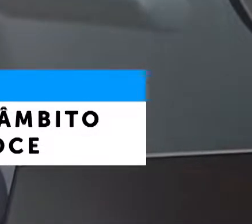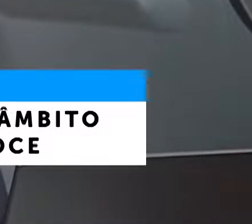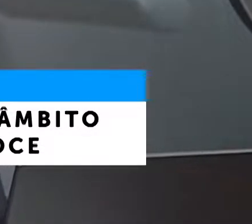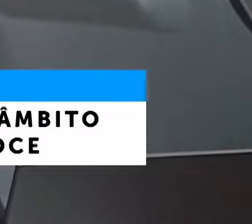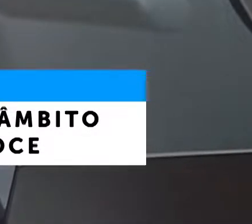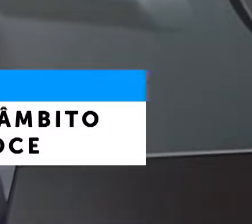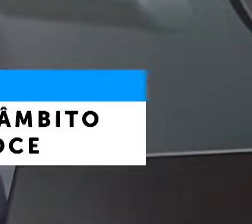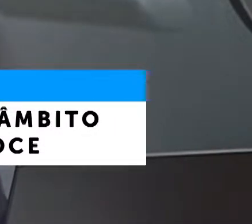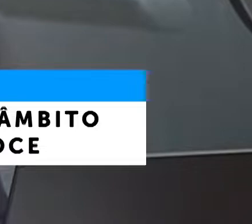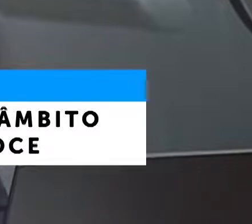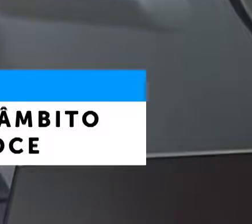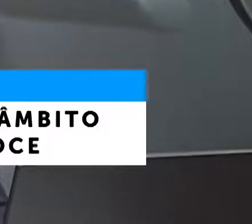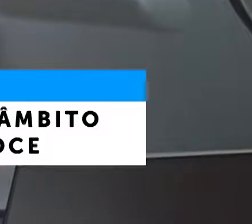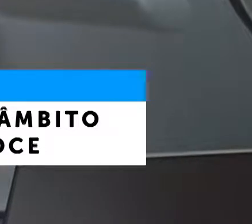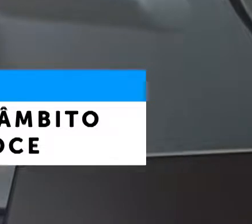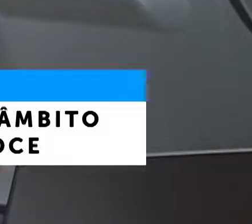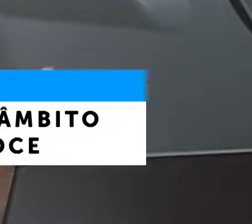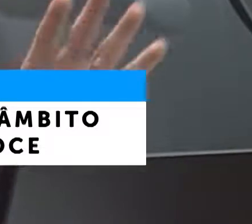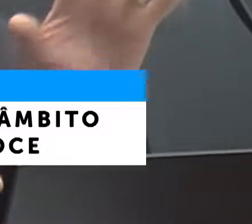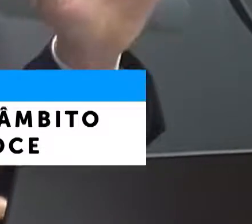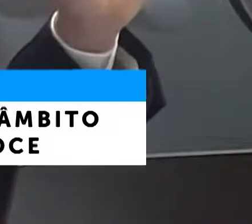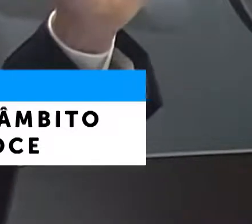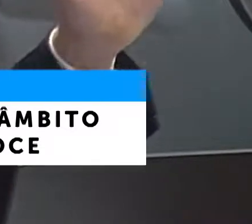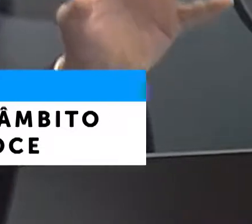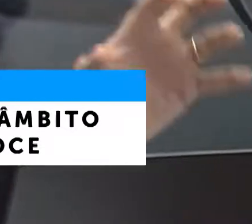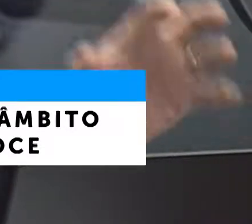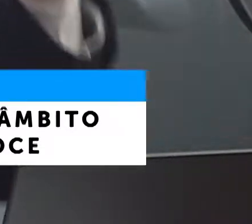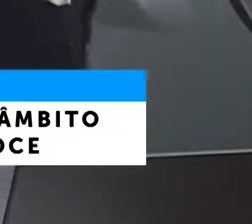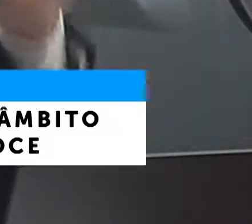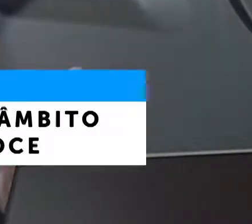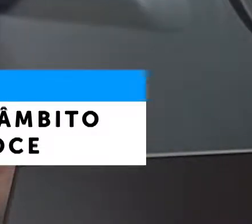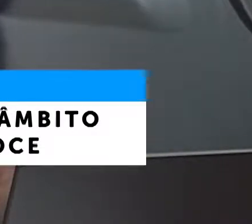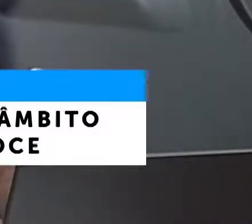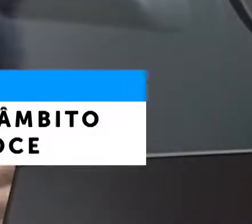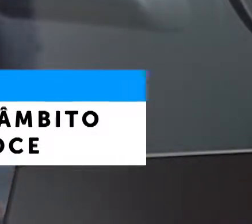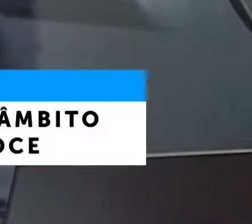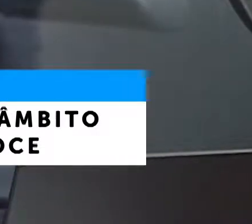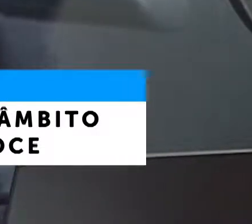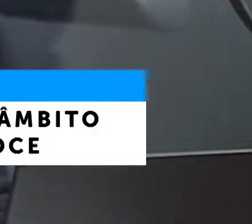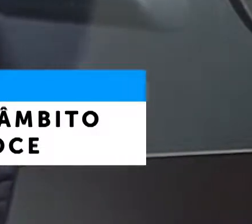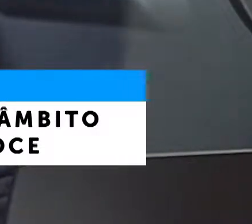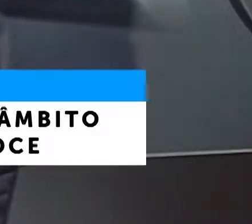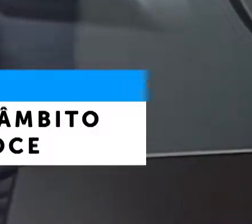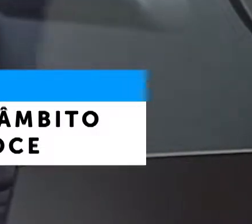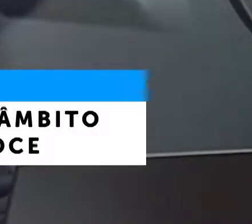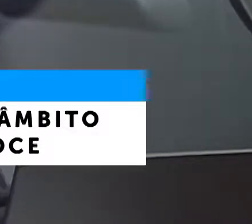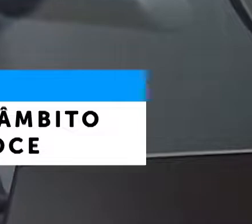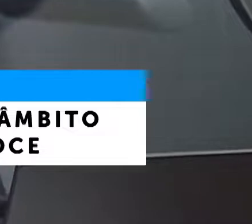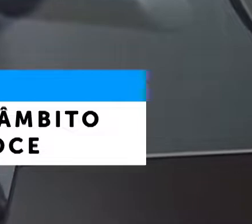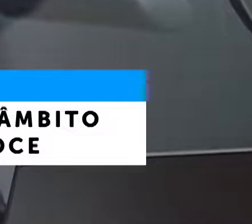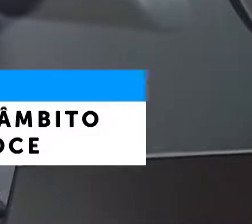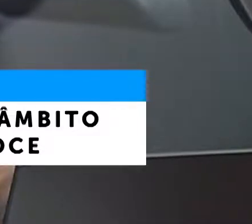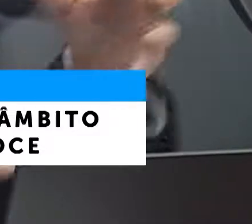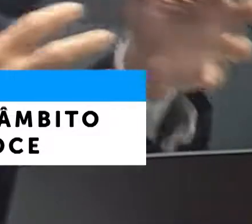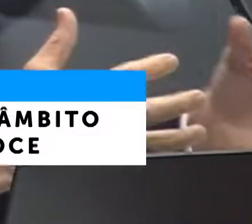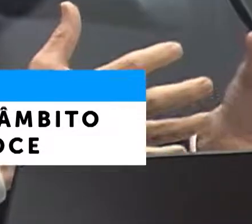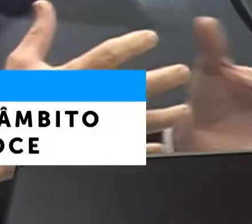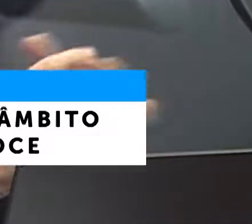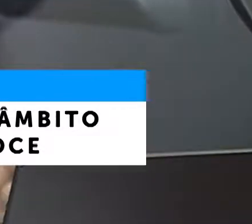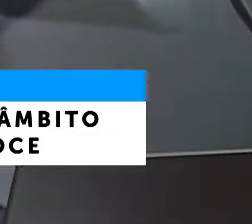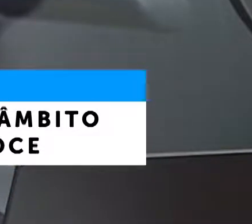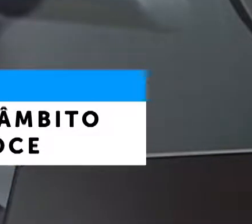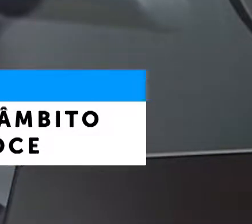forma subjetiva. Eu insisto, porque da forma que está é subjetivo. Qualquer pessoa